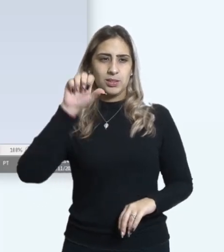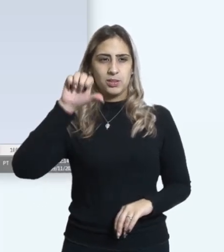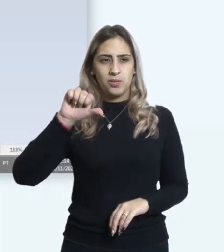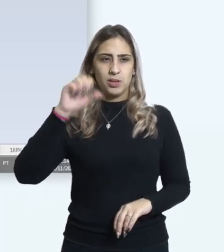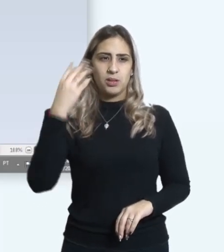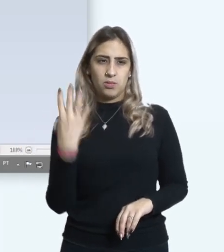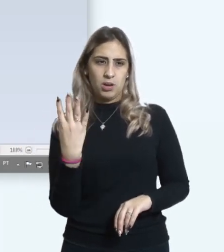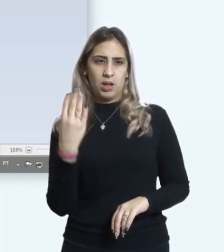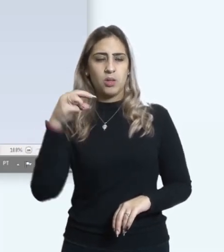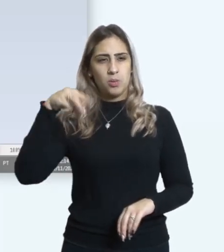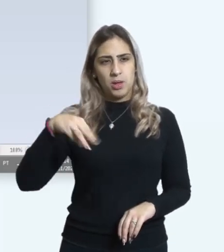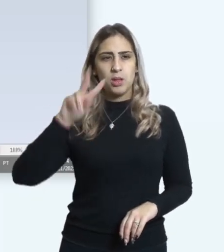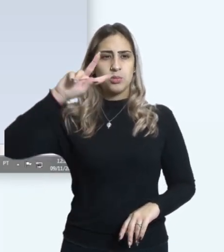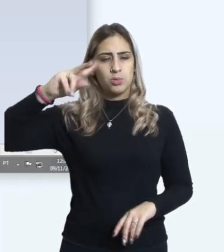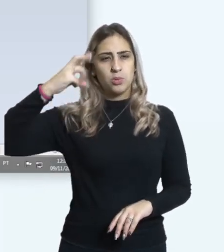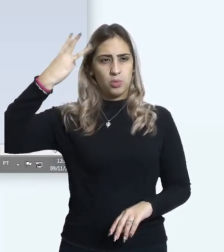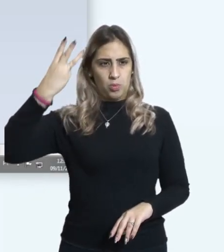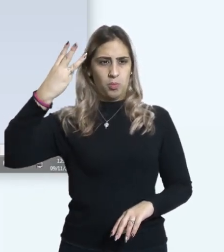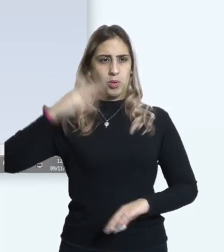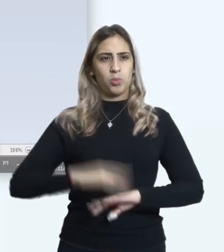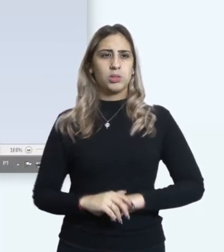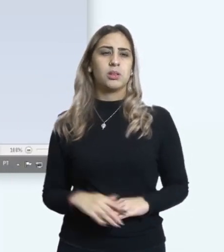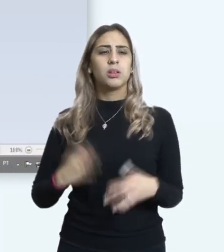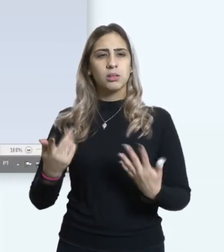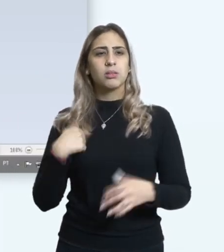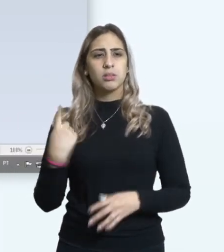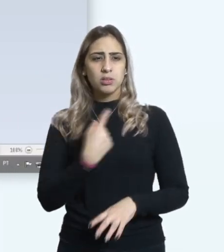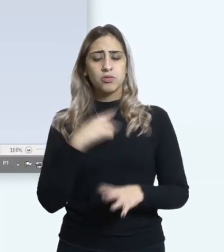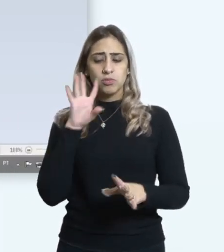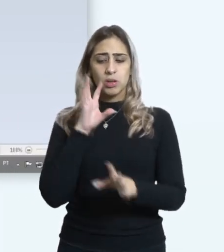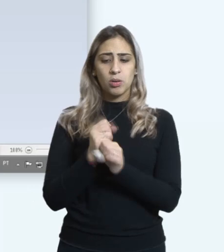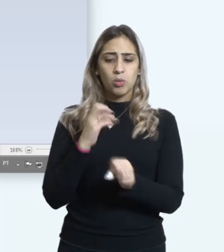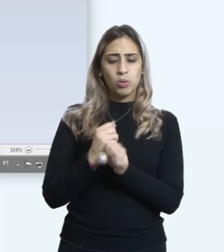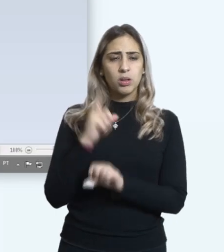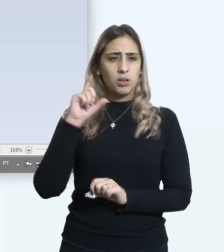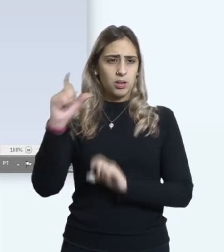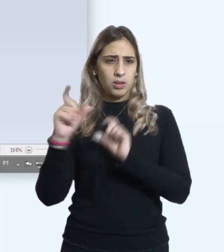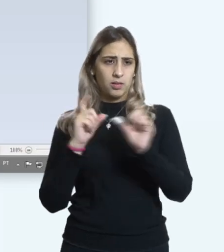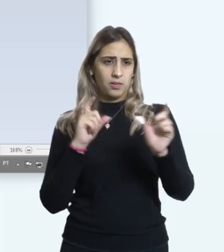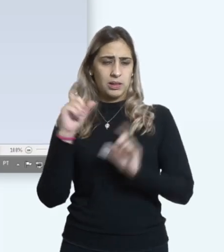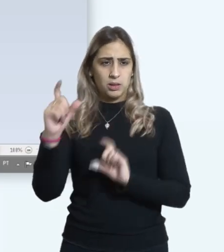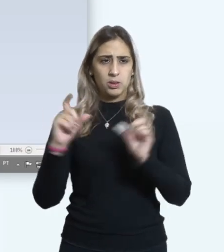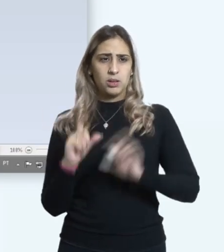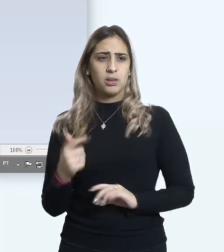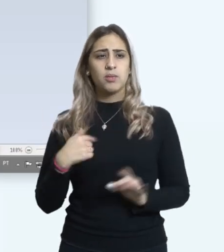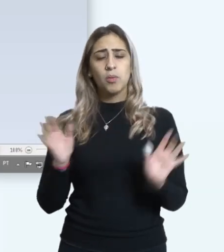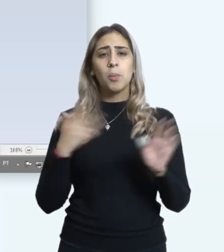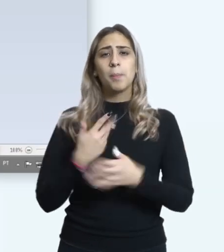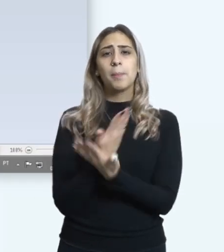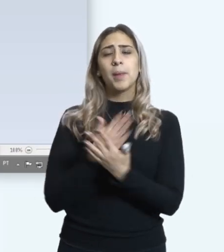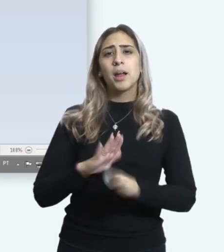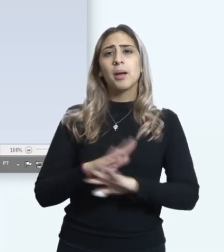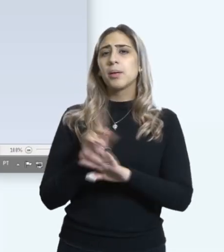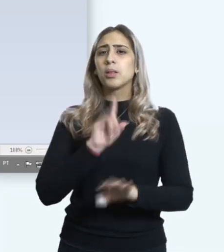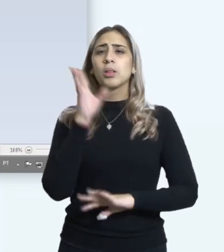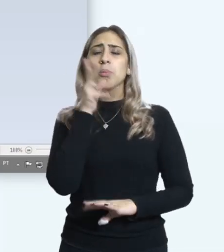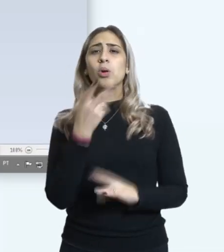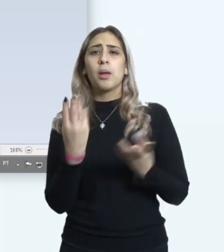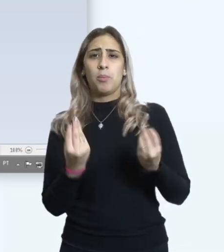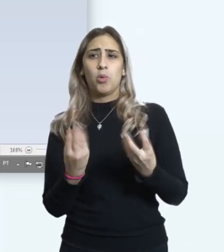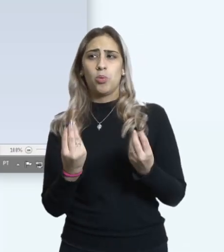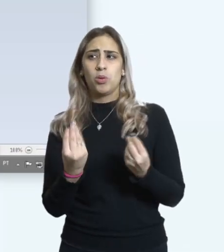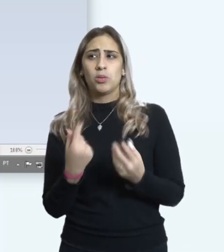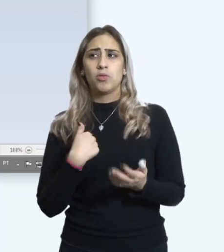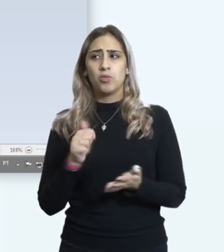894 metros cúbicos. E assim a gente vai compondo a figura. Vou parar por aqui para não demorar muito.